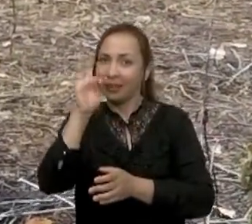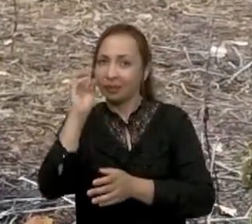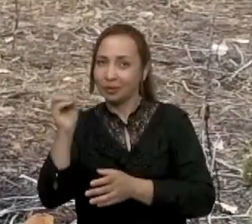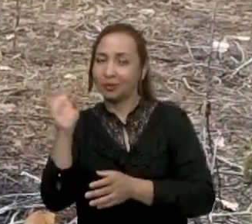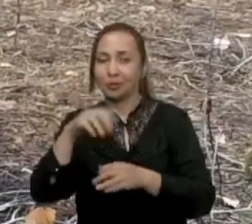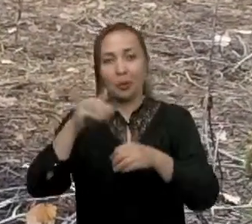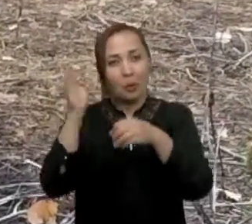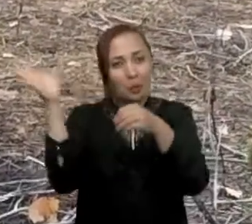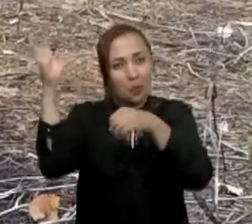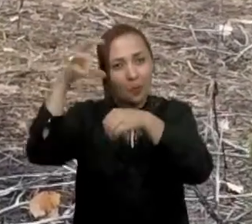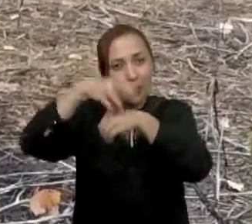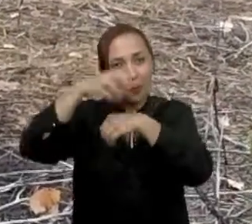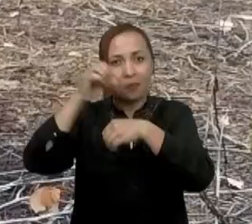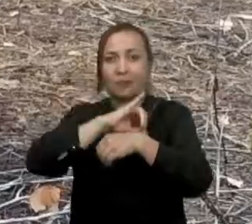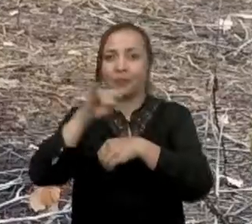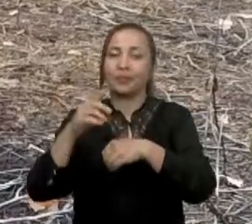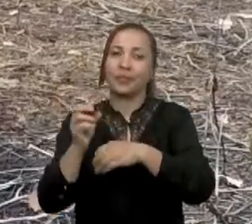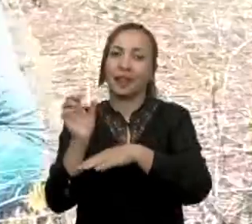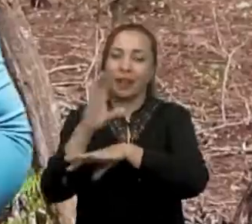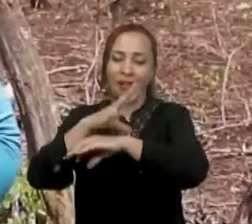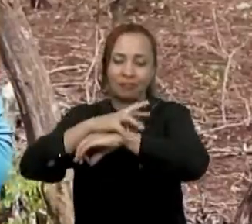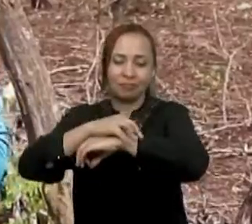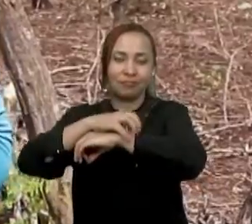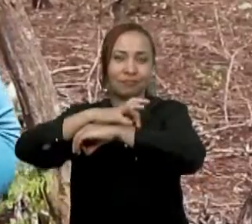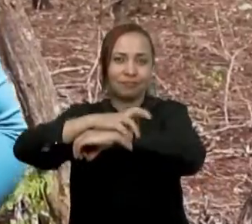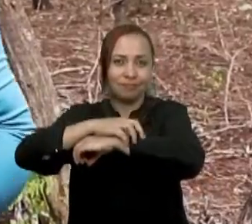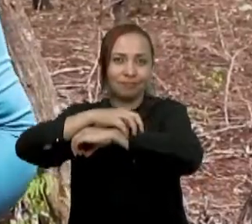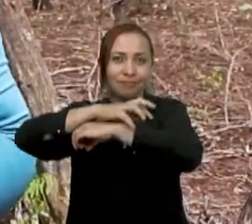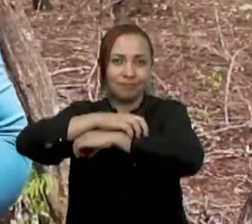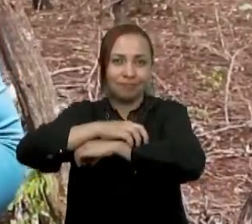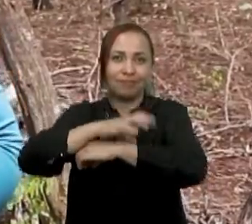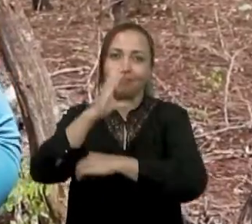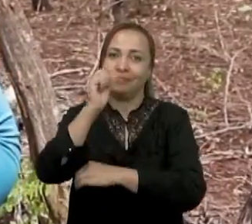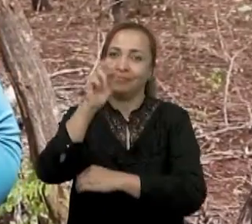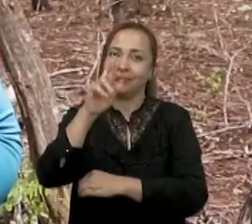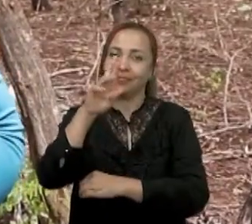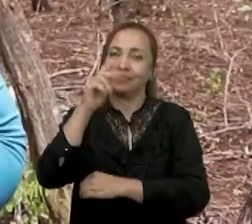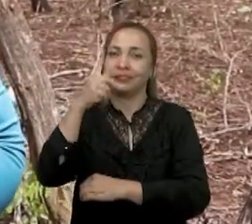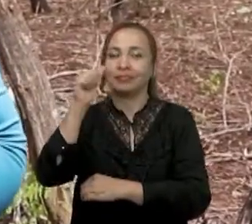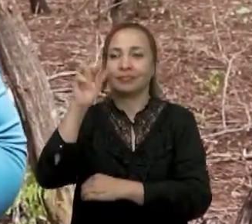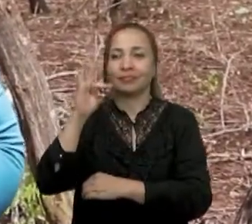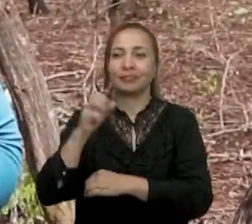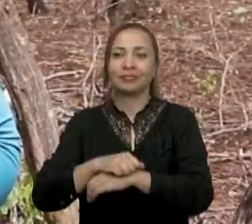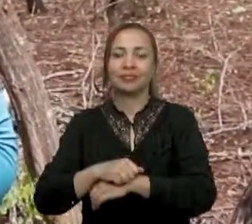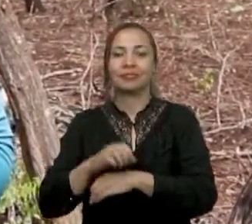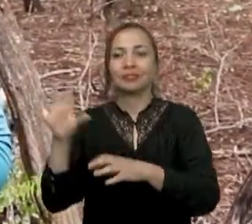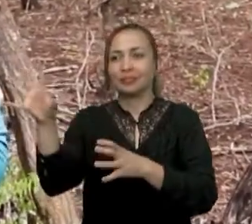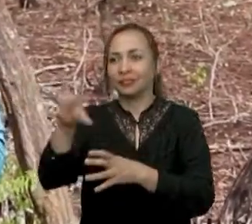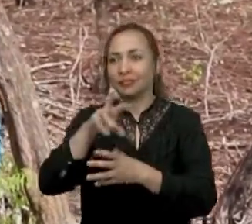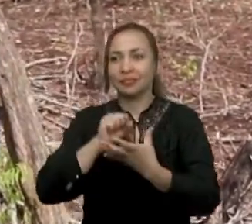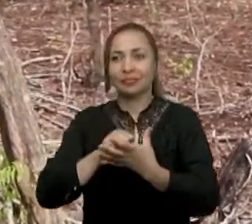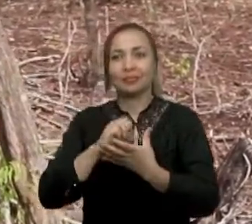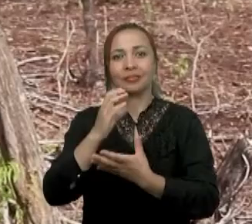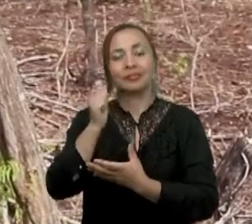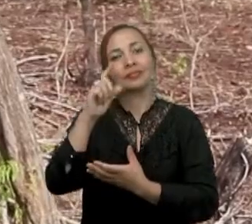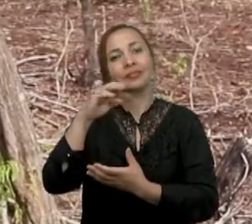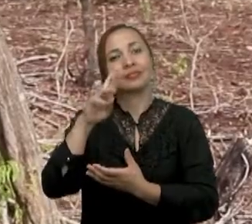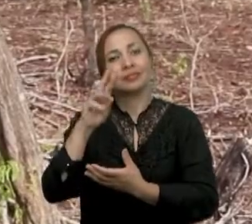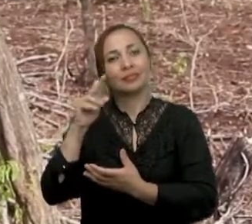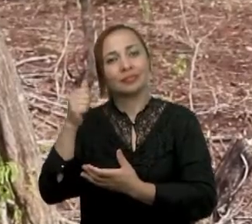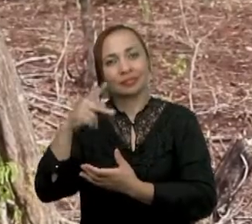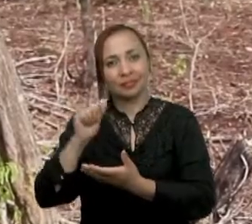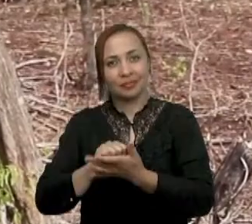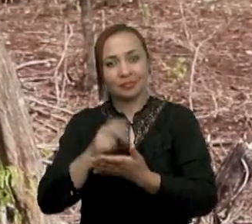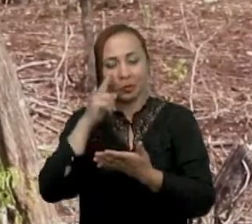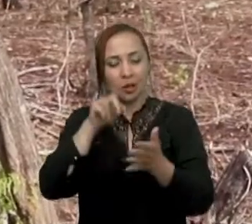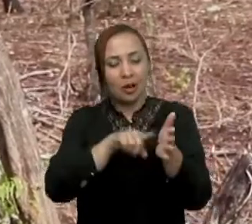animais apresentam incidência de carrapatos faço a extenção no corpo do animal e coleta os carrapatos para